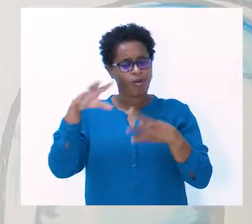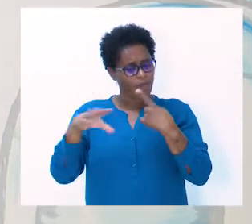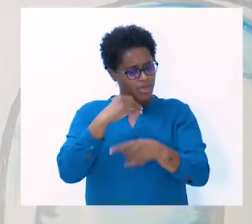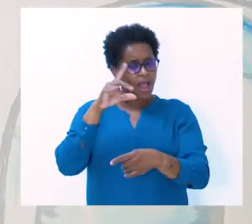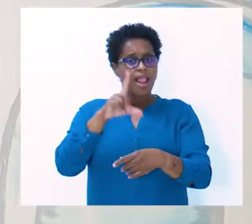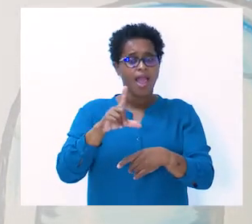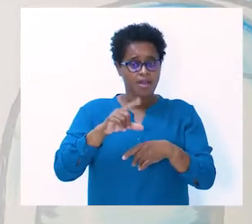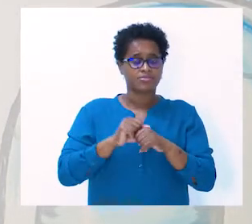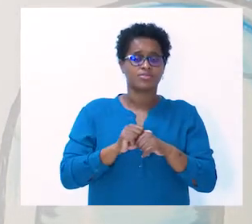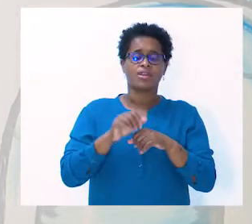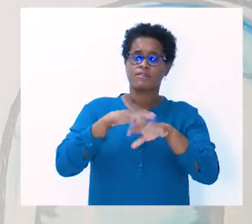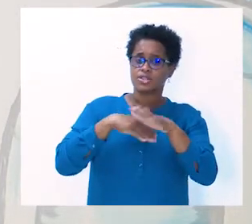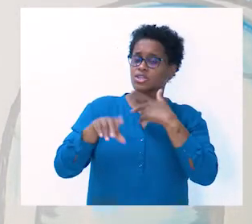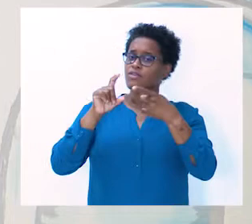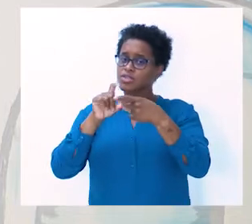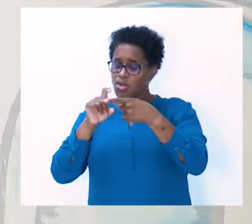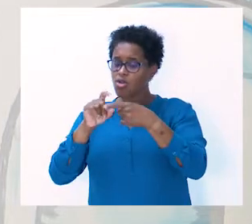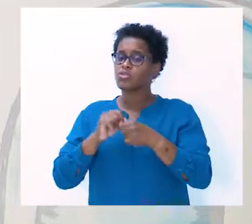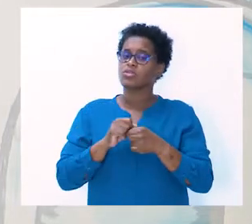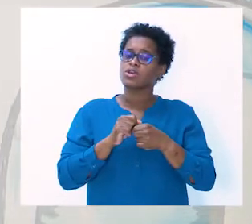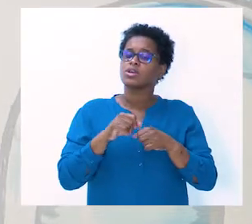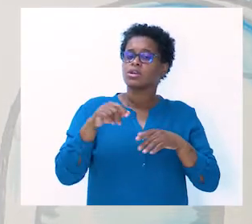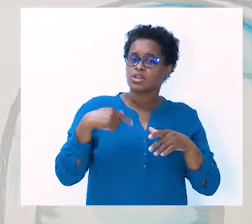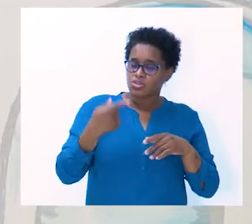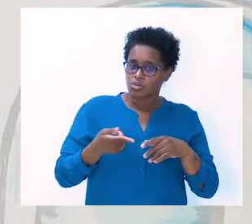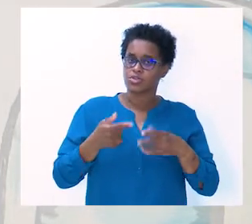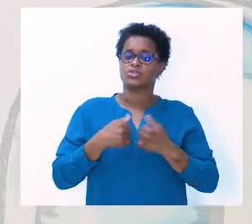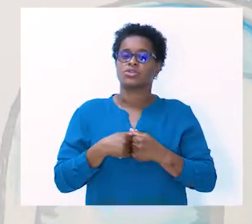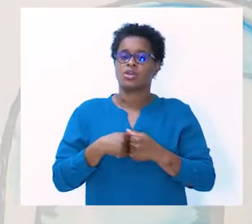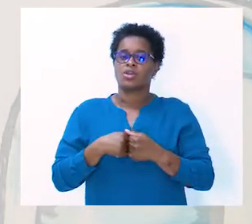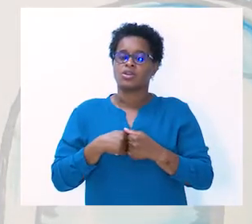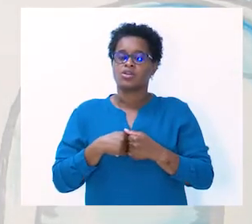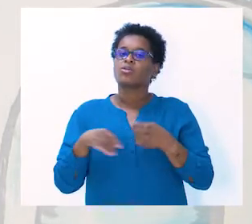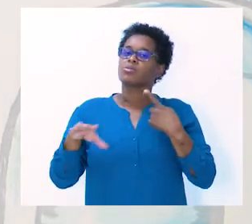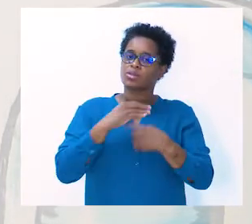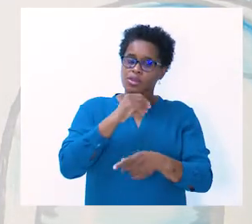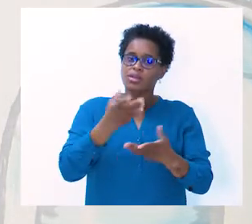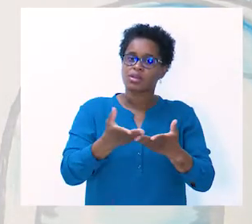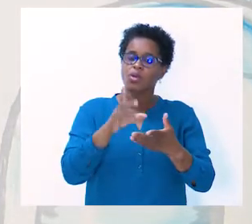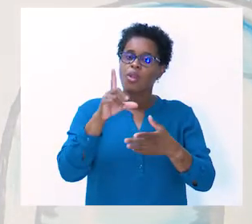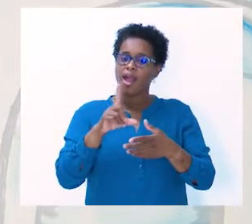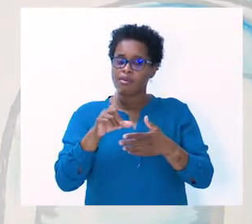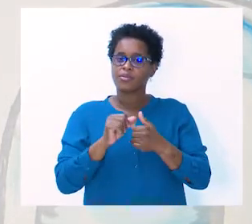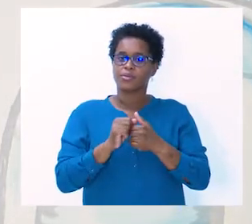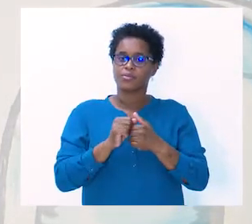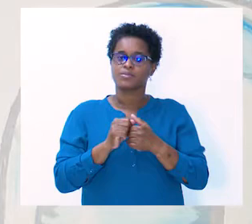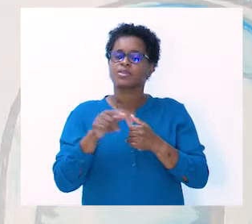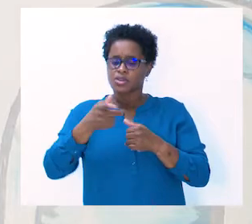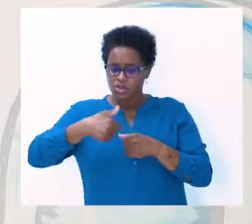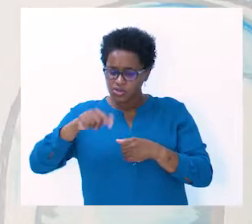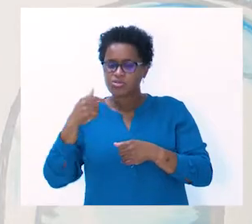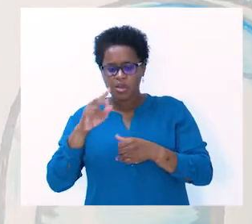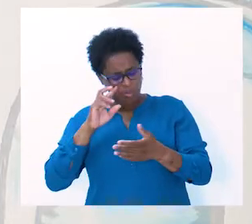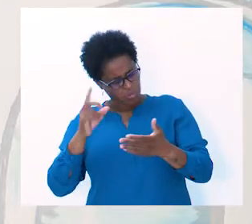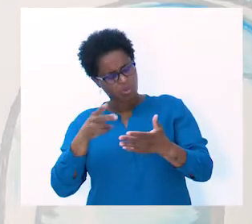encontrar lados correspondentes, fazer a divisão e encontram o lado que